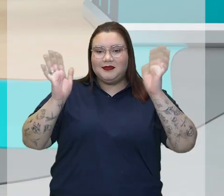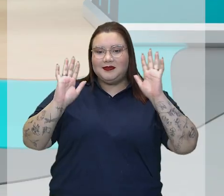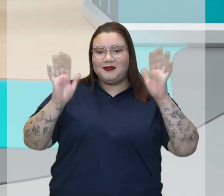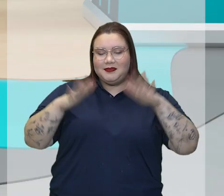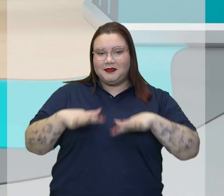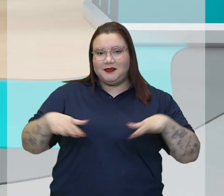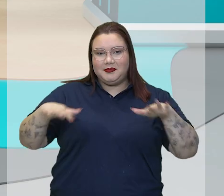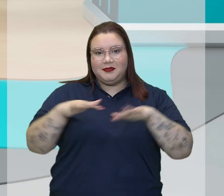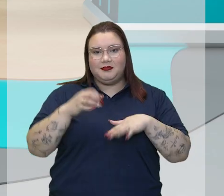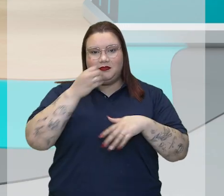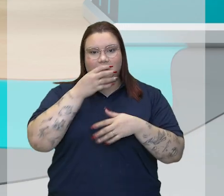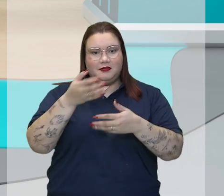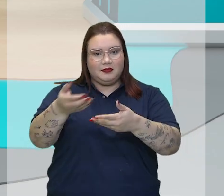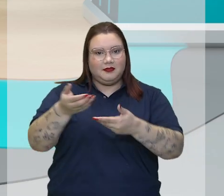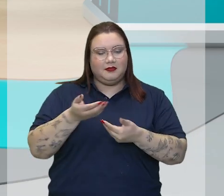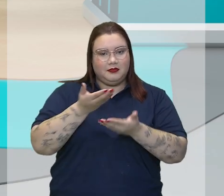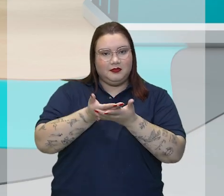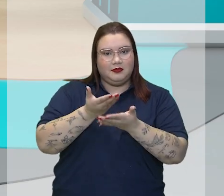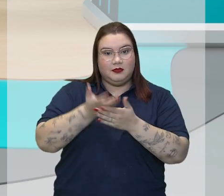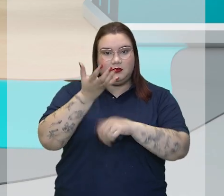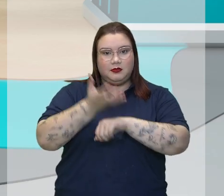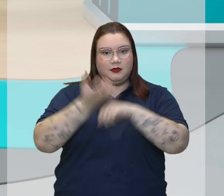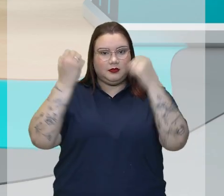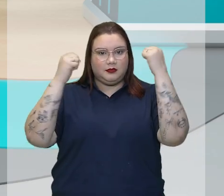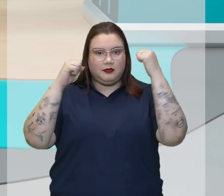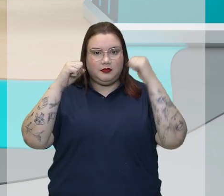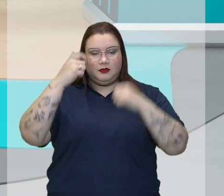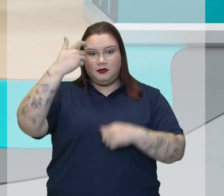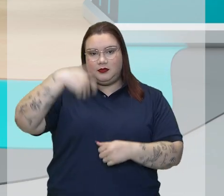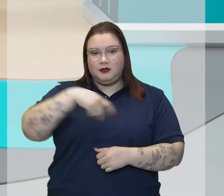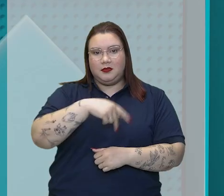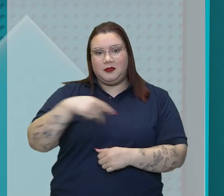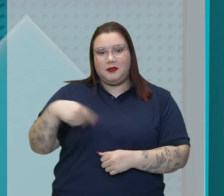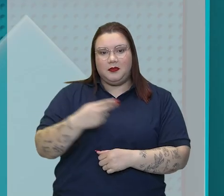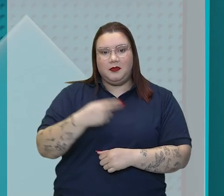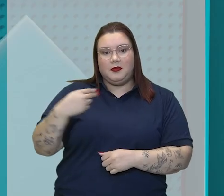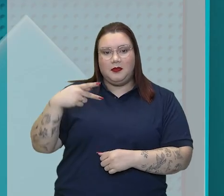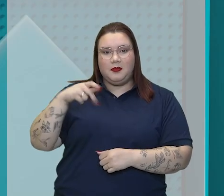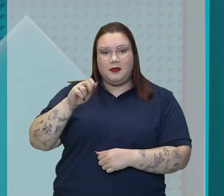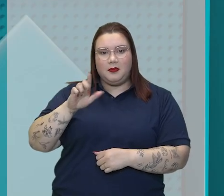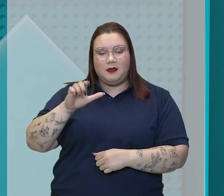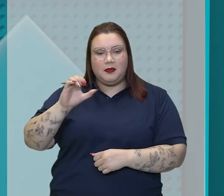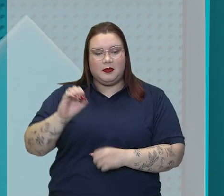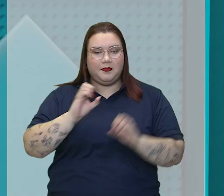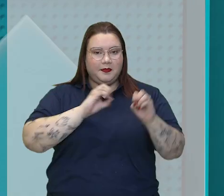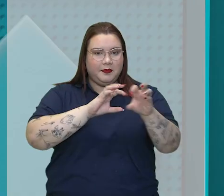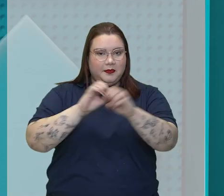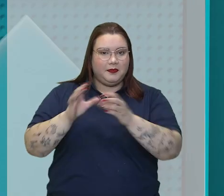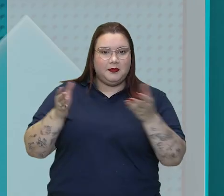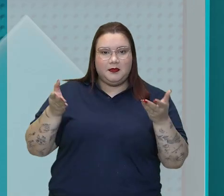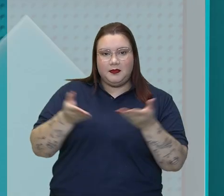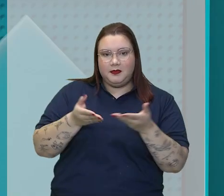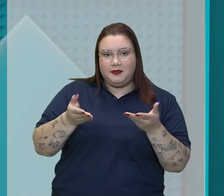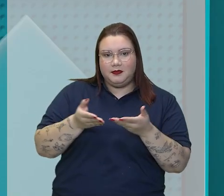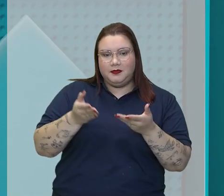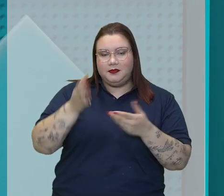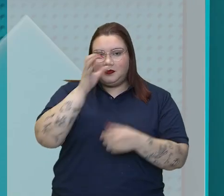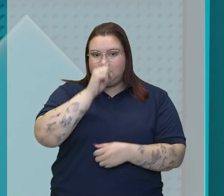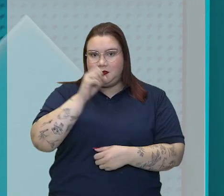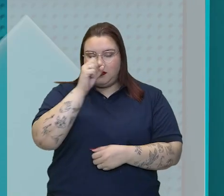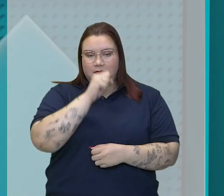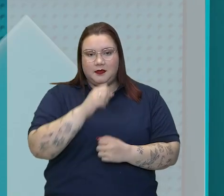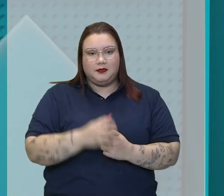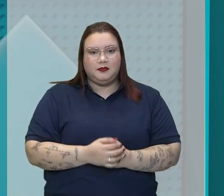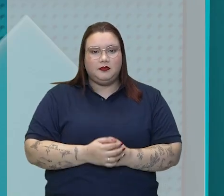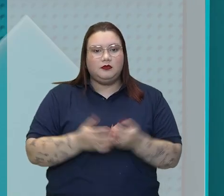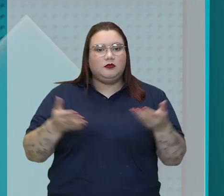Olá, alunos, olá, turmas, sejam bem-vindos à nossa aula de Educação Física. Eu sou o professor Paulo Ricardo, estarei junto com vocês nesta oportunidade de